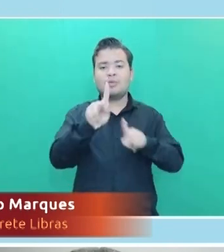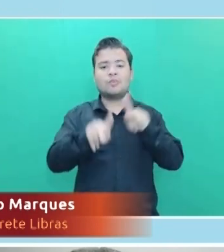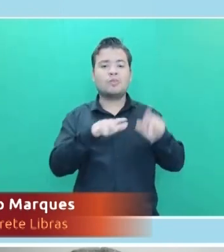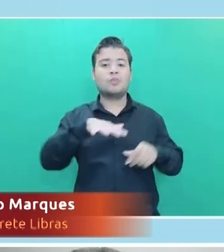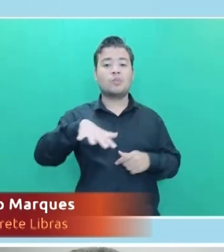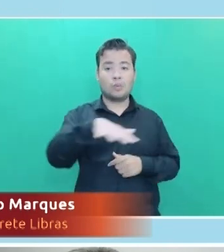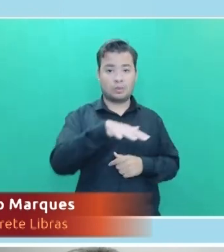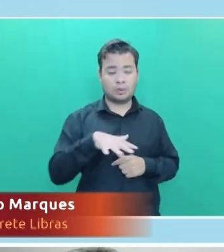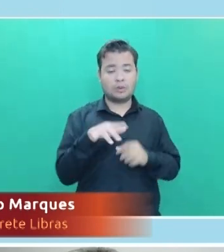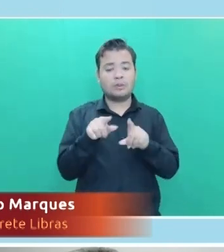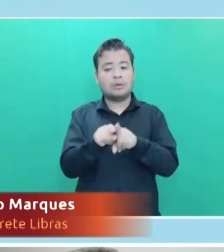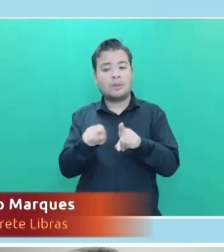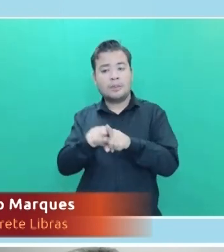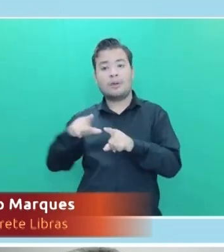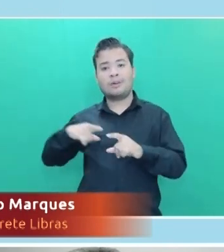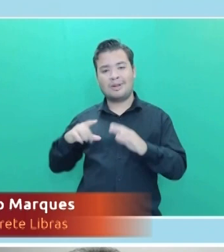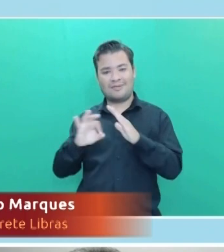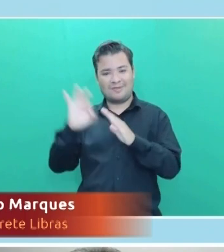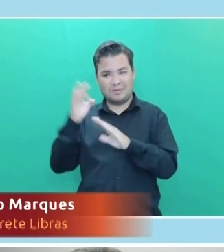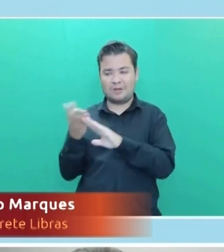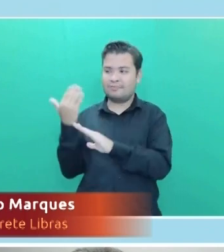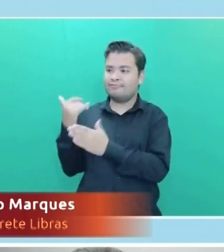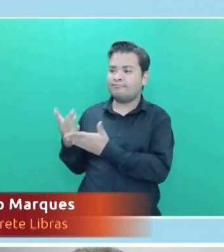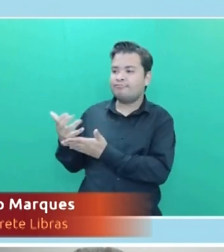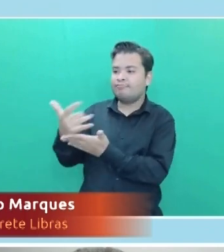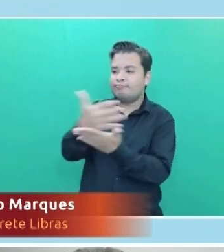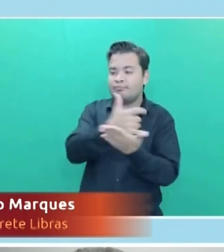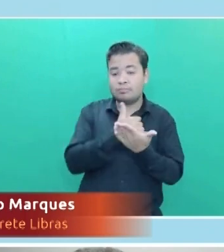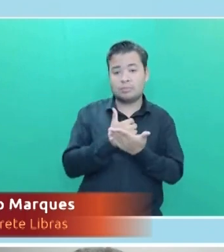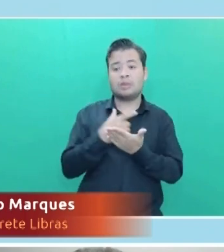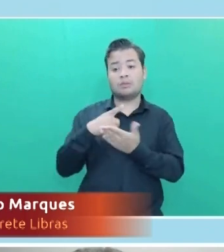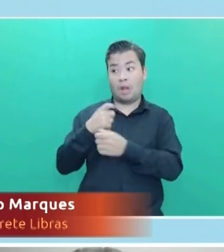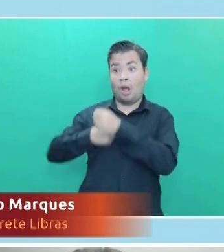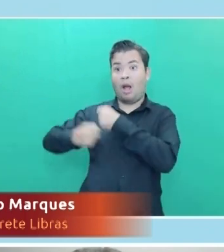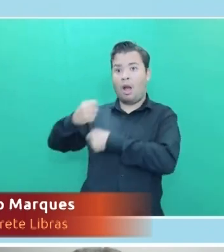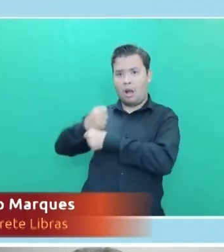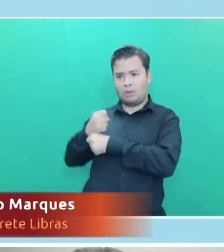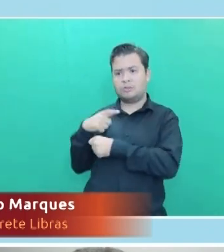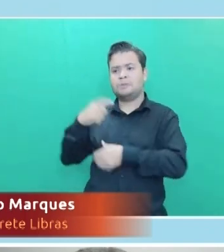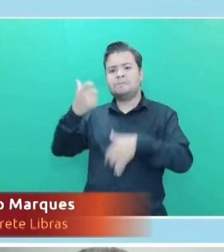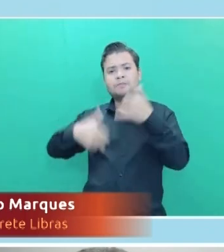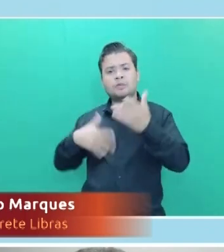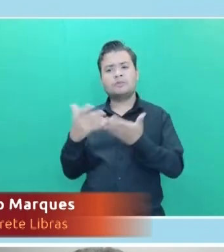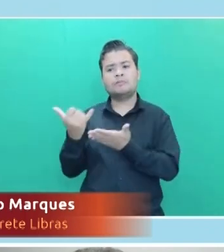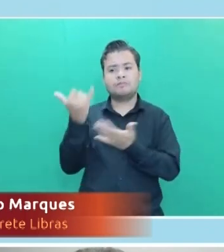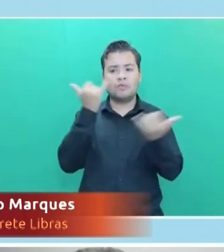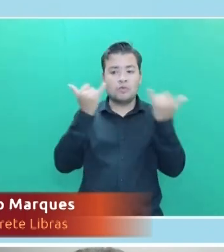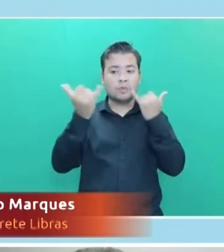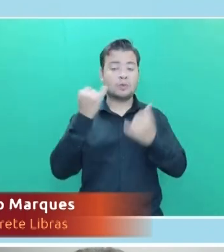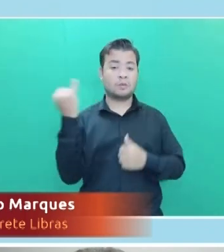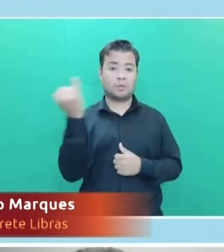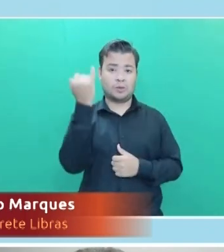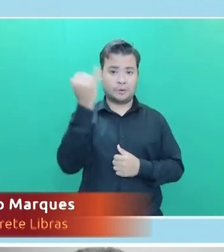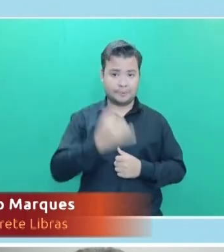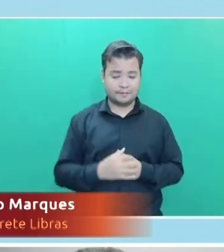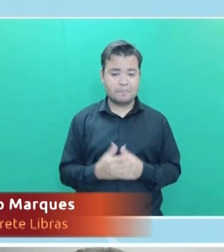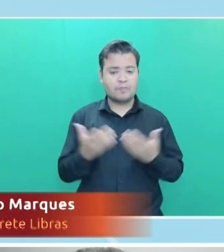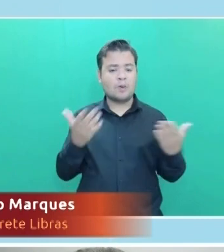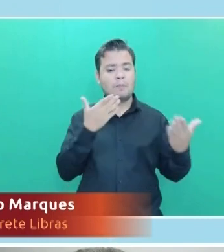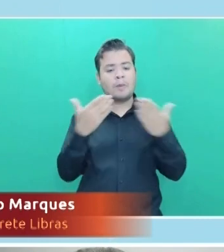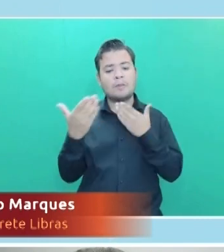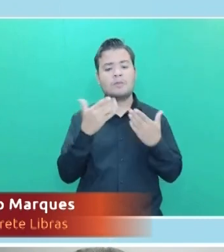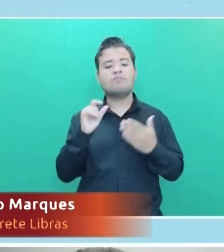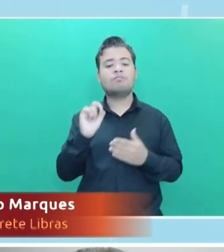ano passado e que trouxe dados importantes a respeito dessa população. Quem está conversando comigo hoje é o